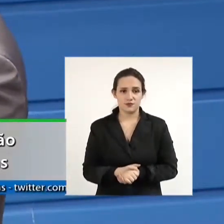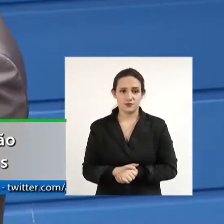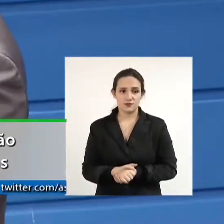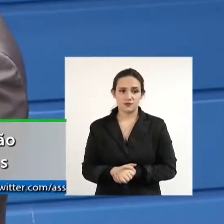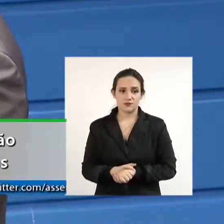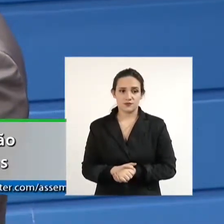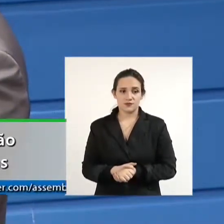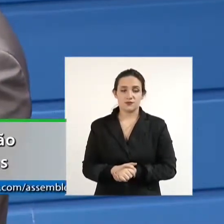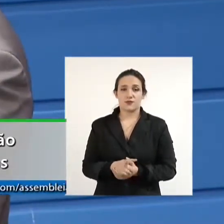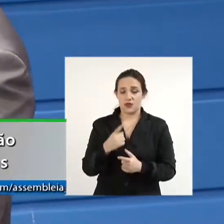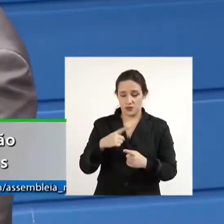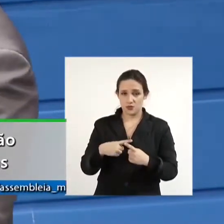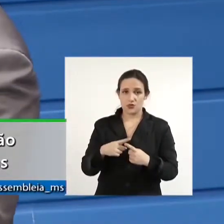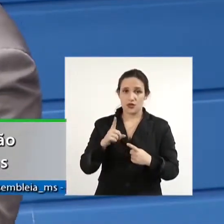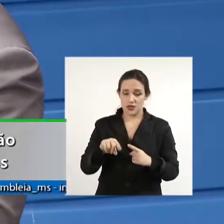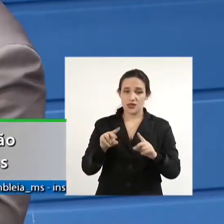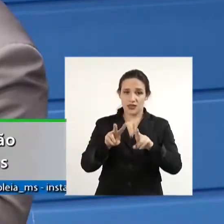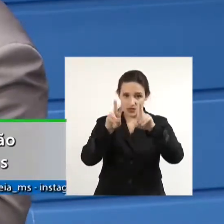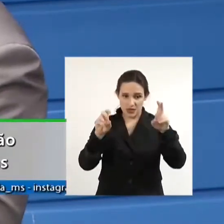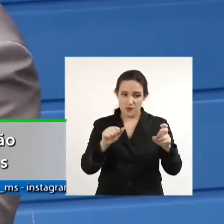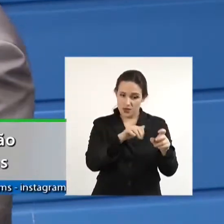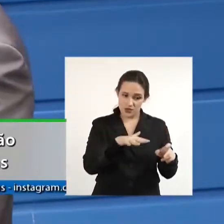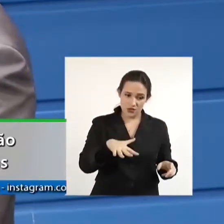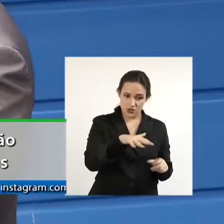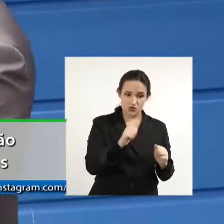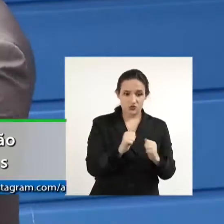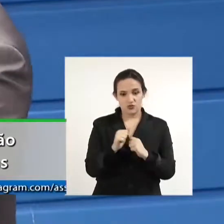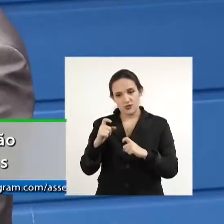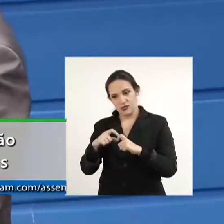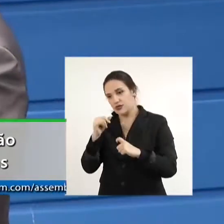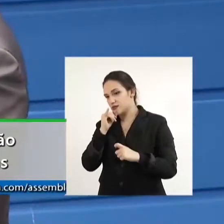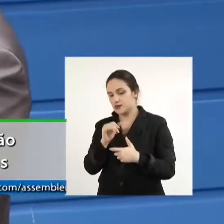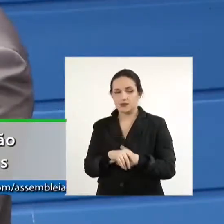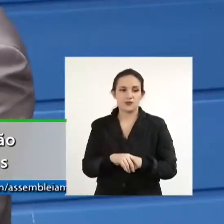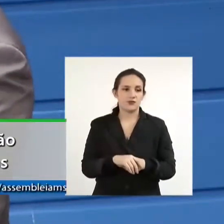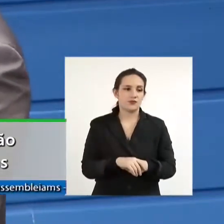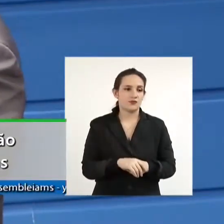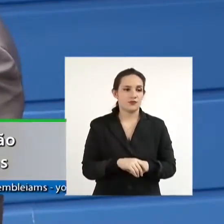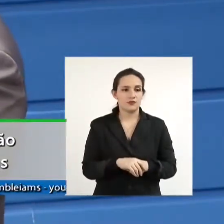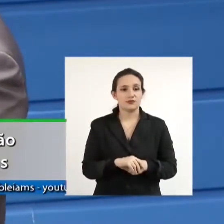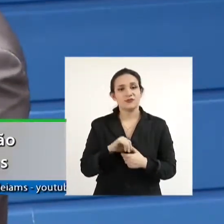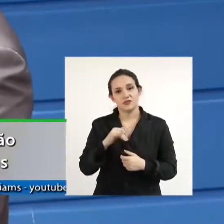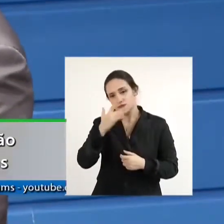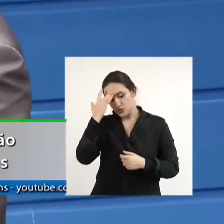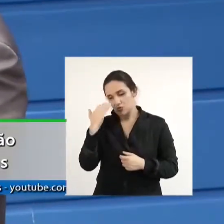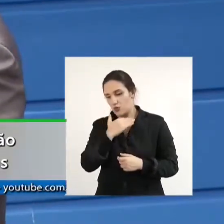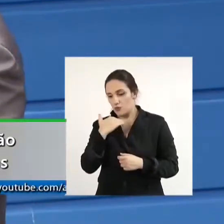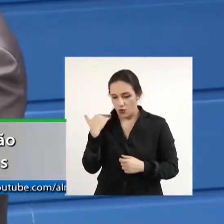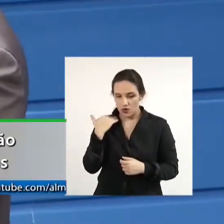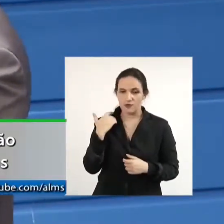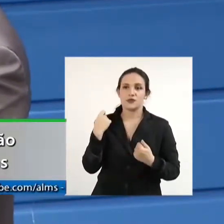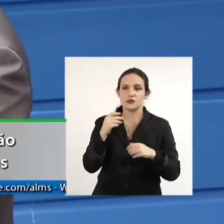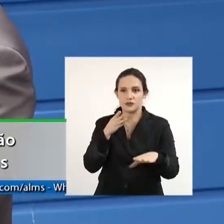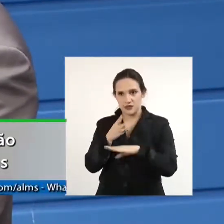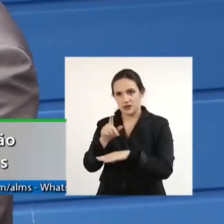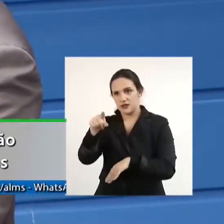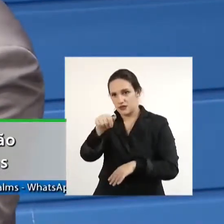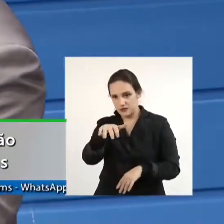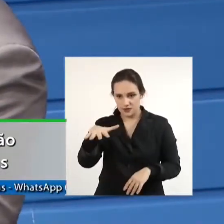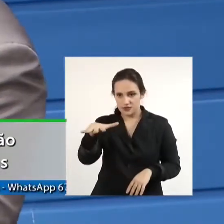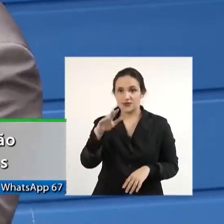sistema da assistência social. É um problema, às vezes morre uma pessoa, é na assistência social que vai. Tem uma dificuldade de